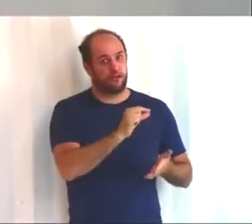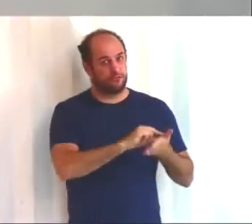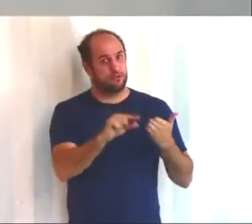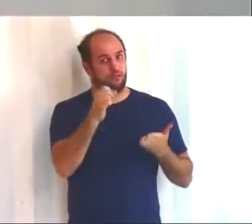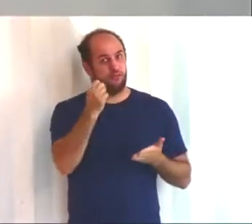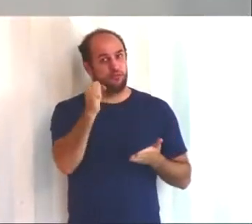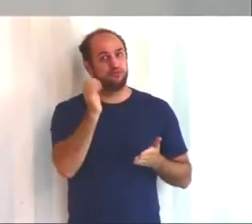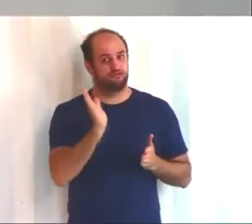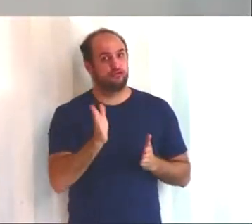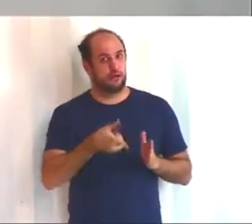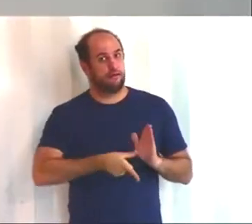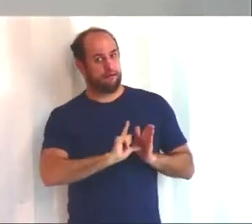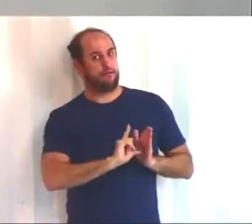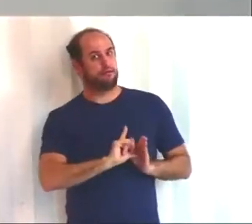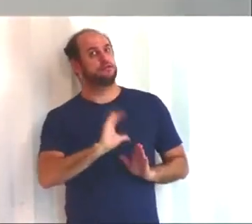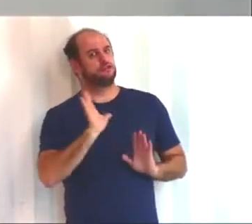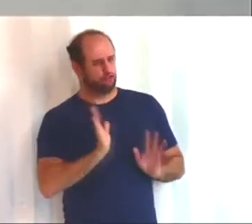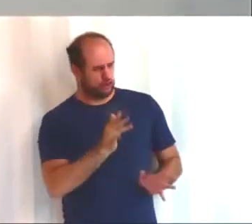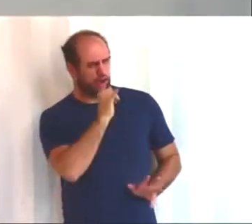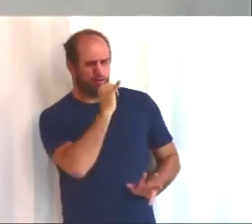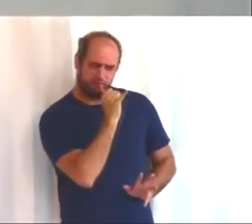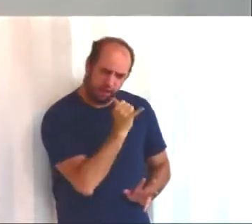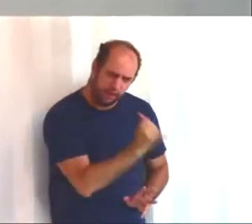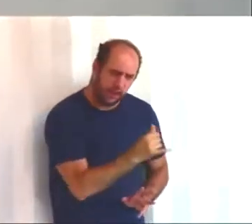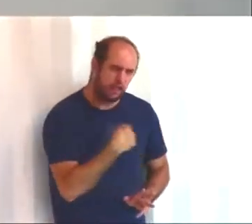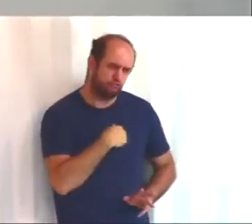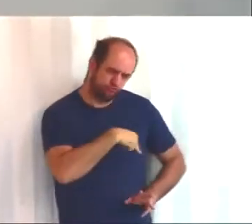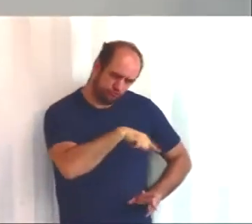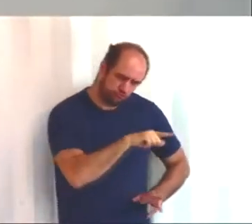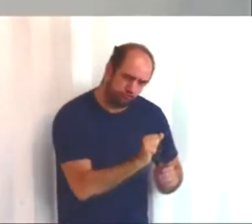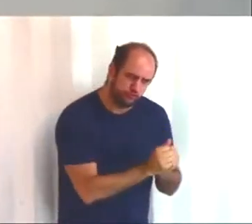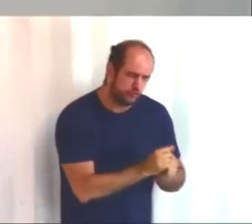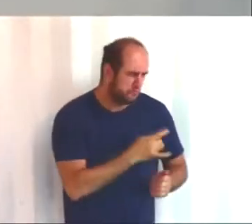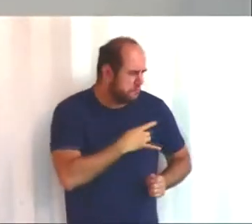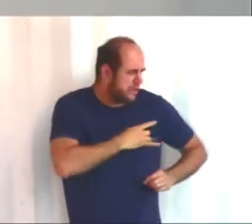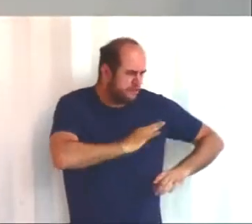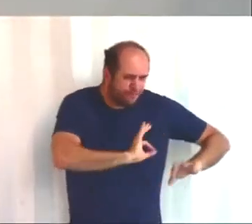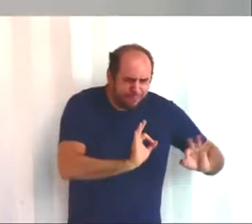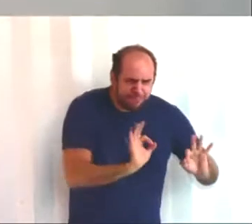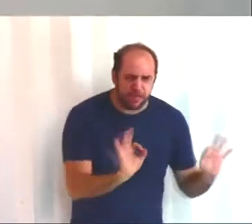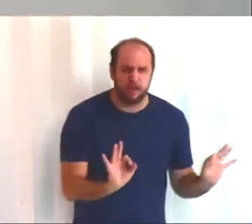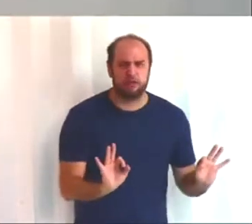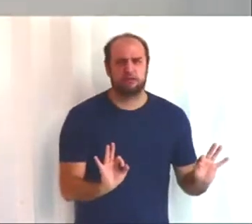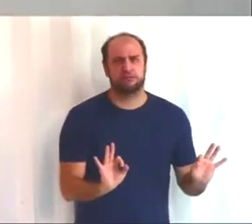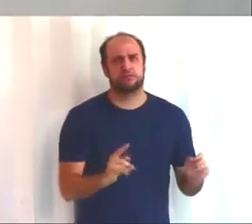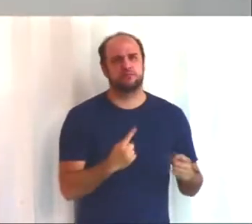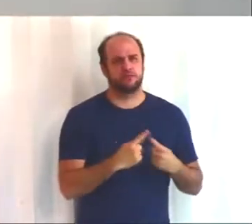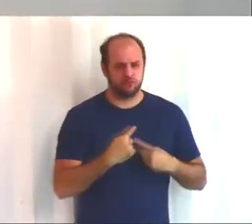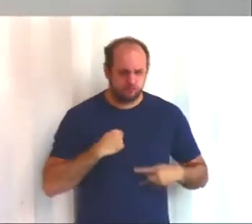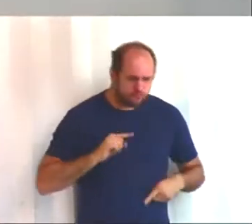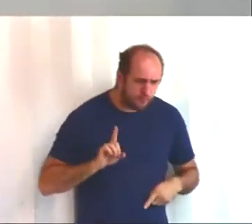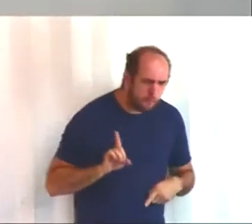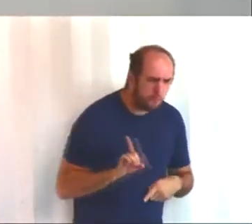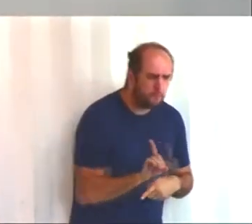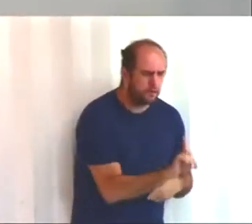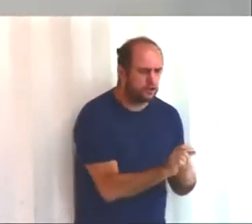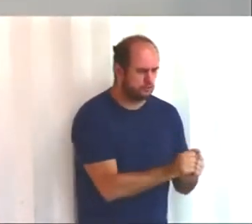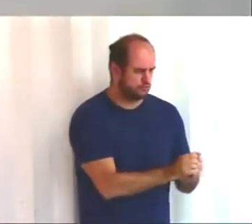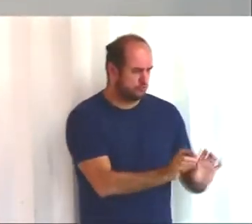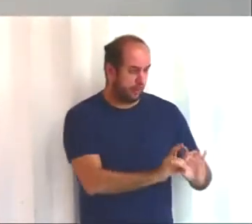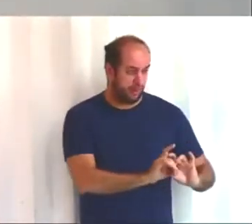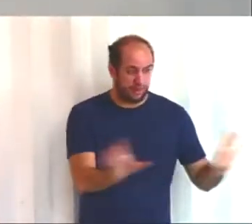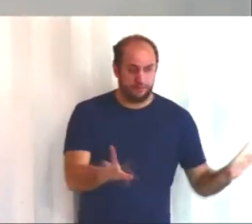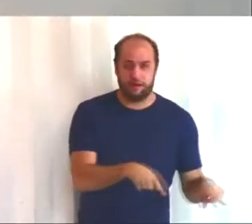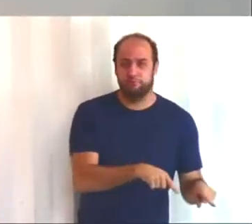versículo 8, ainda do capítulo 1, no versículo 8, não temas diante deles, porque eu sou contigo para te livrar, diz